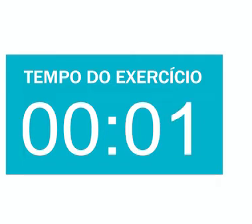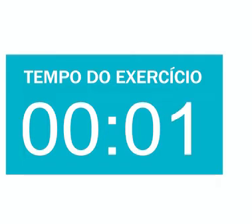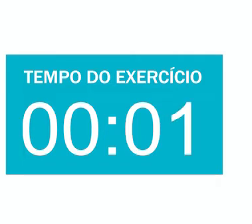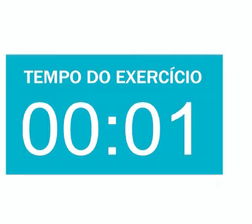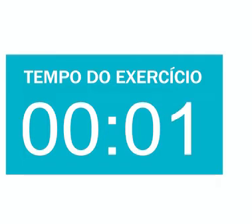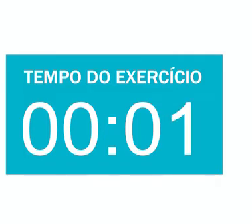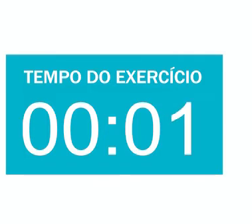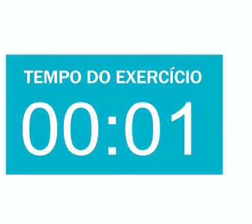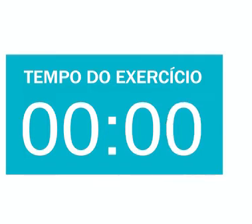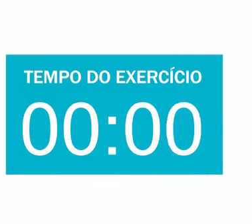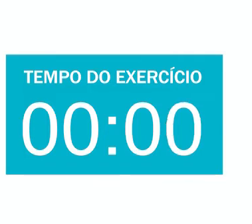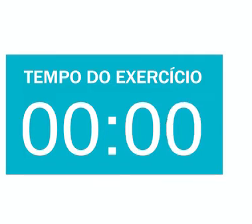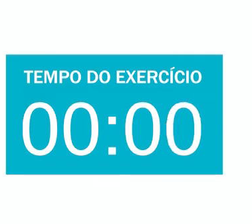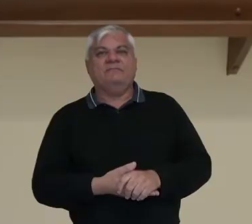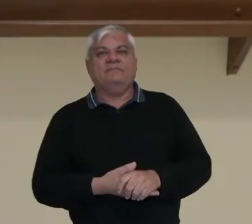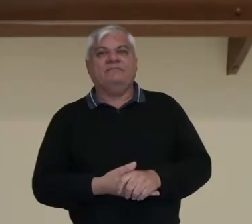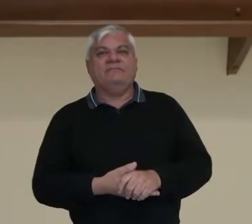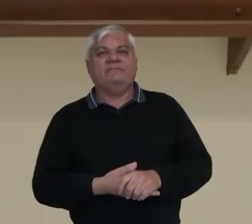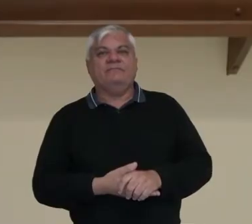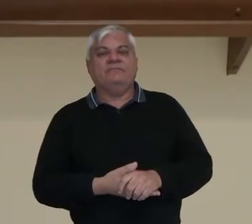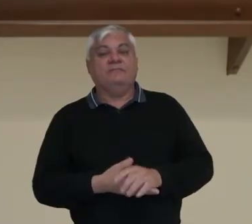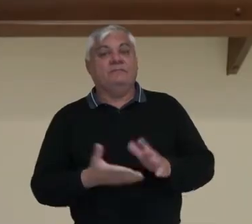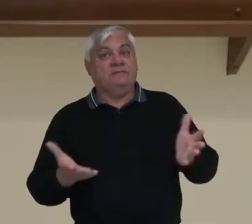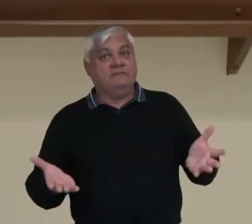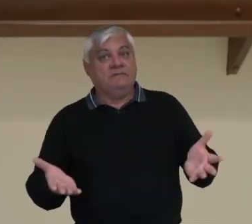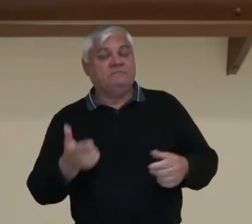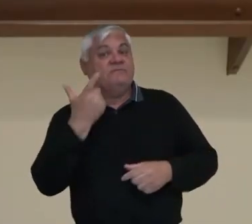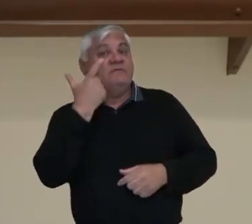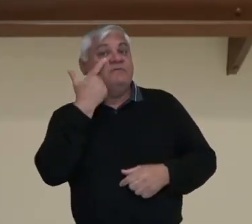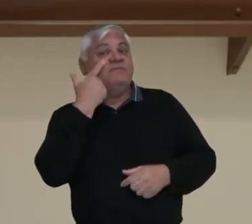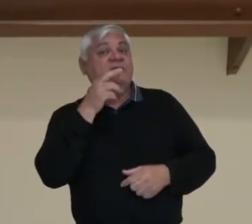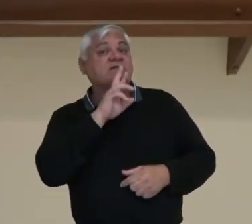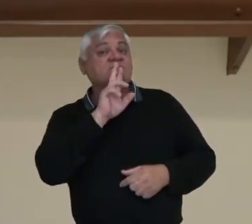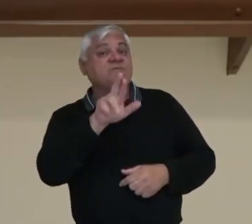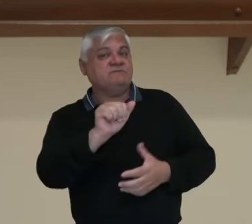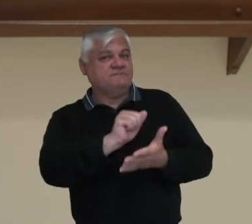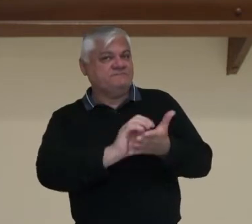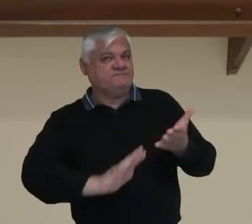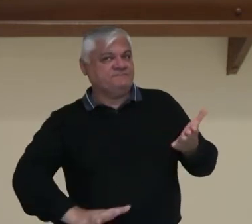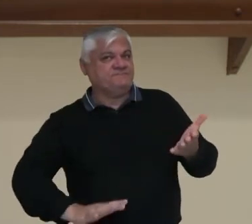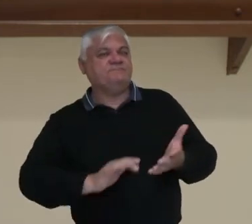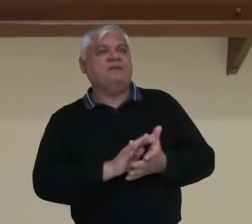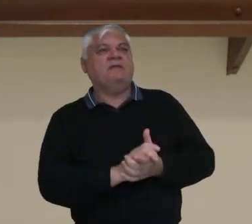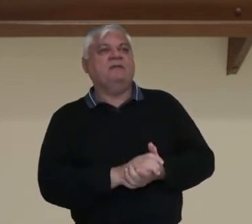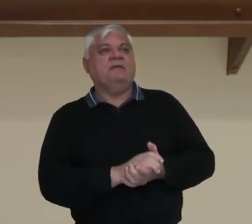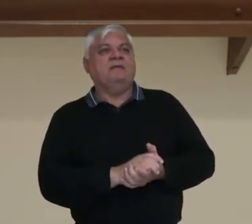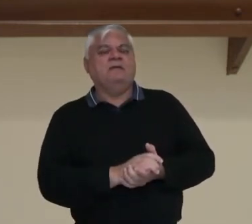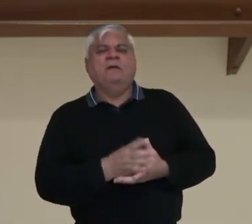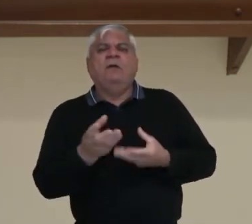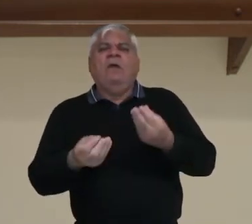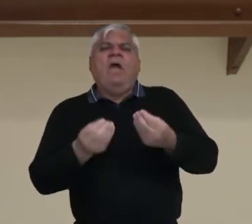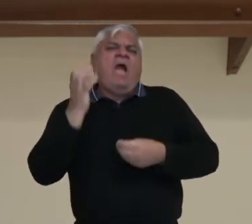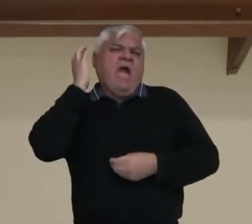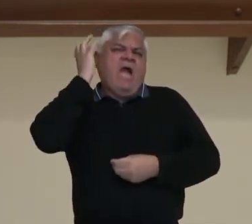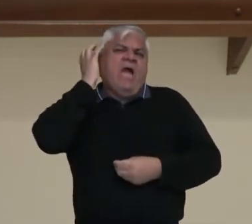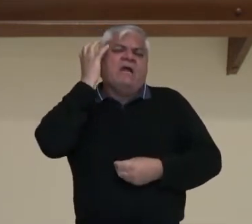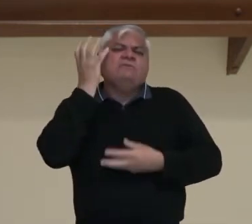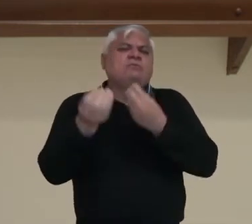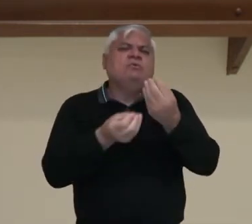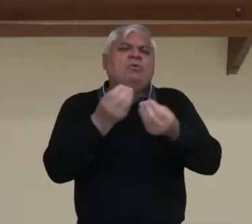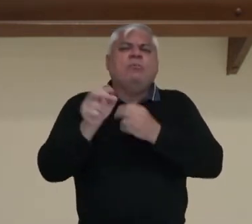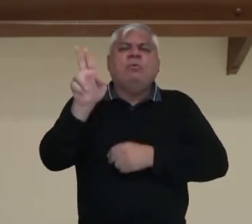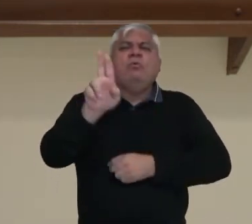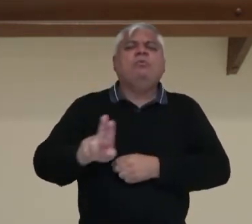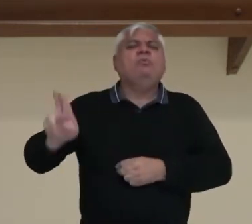Bom, pessoal, vamos dar uma olhada nessa atividade? como a rádio vai ser